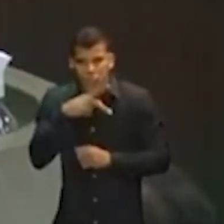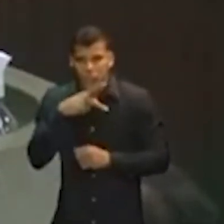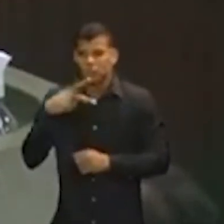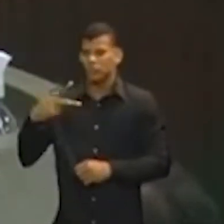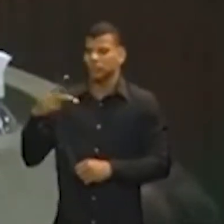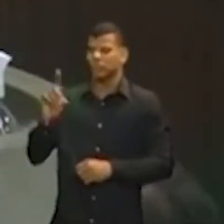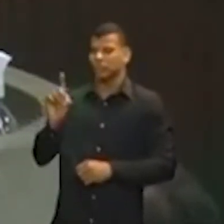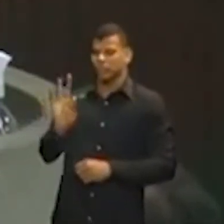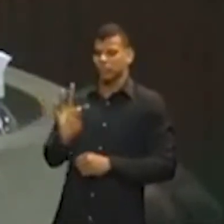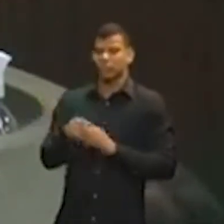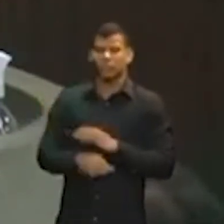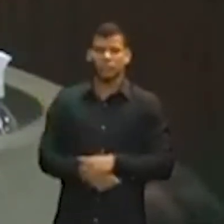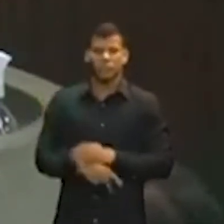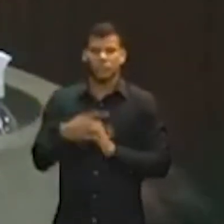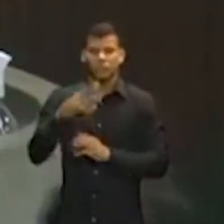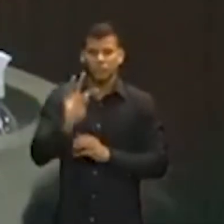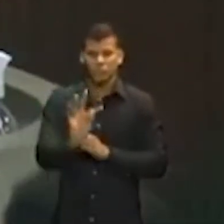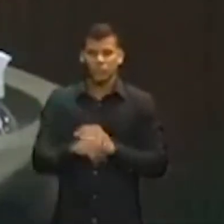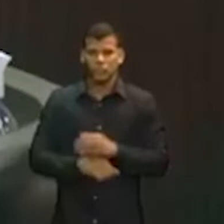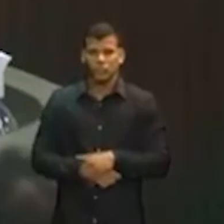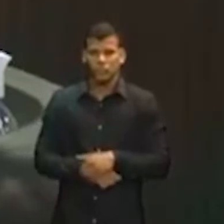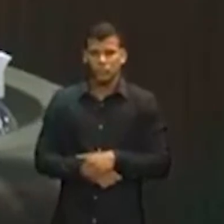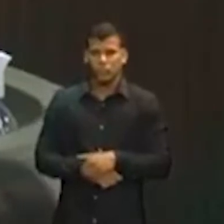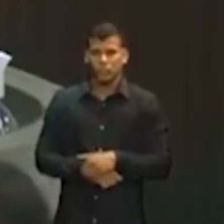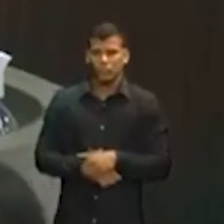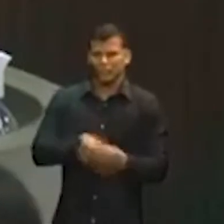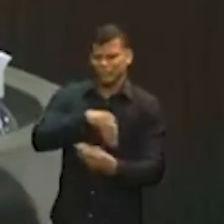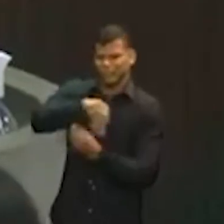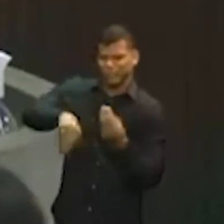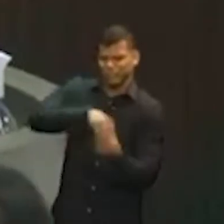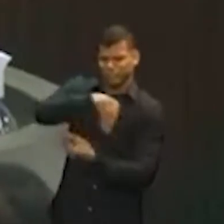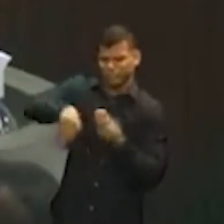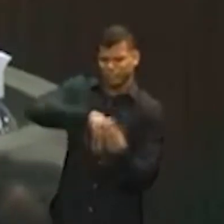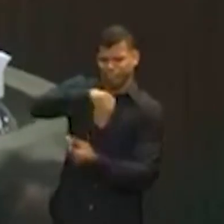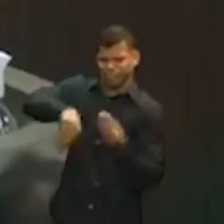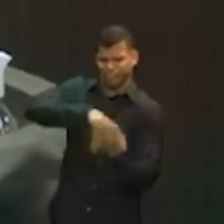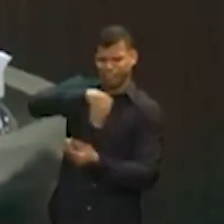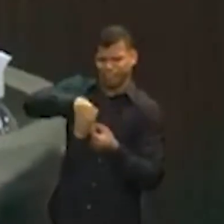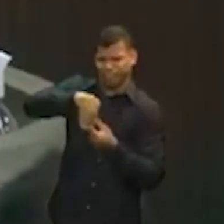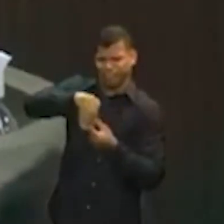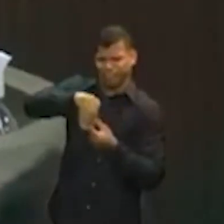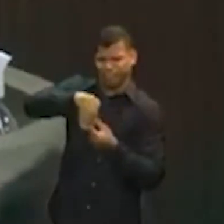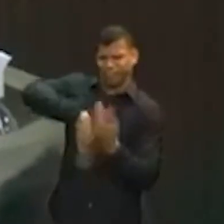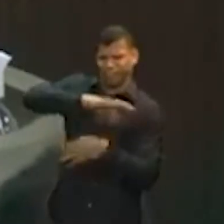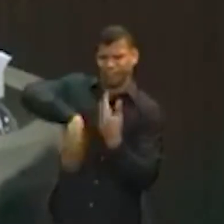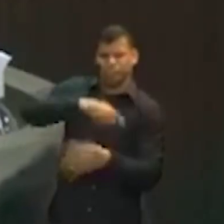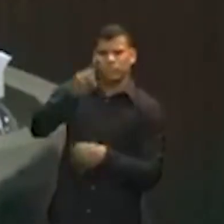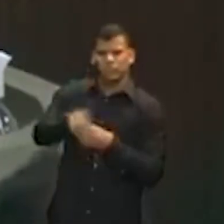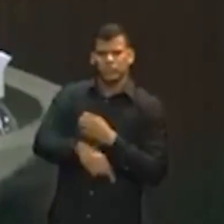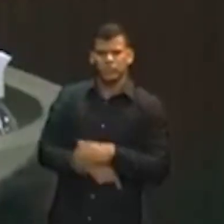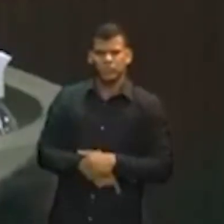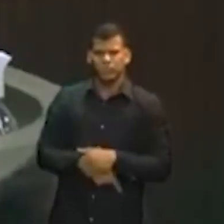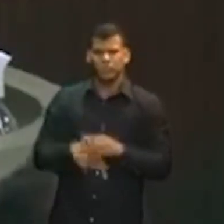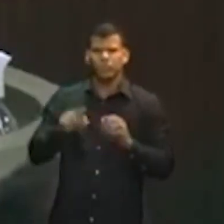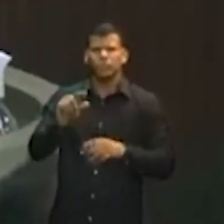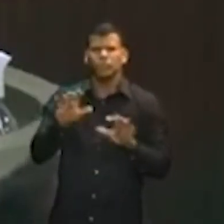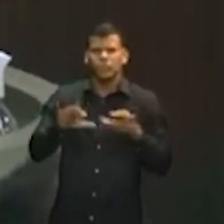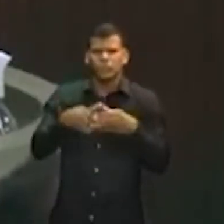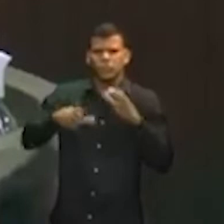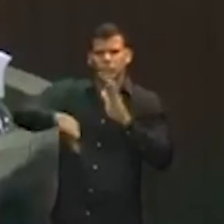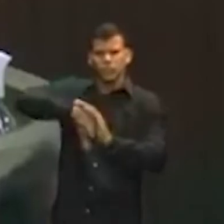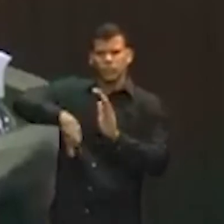PDT, PSB, PT, tudo fazem parte dessa organização criminosa. Isso é uma organização